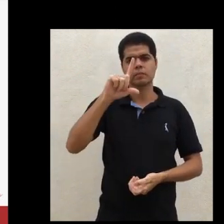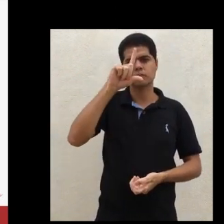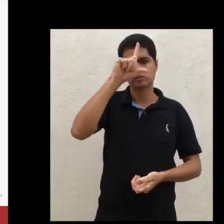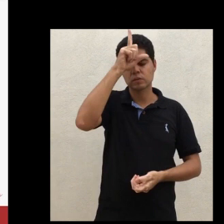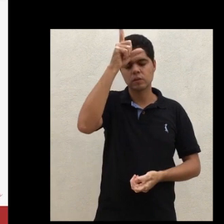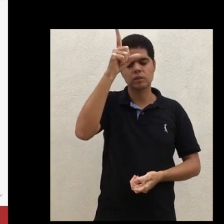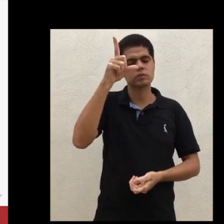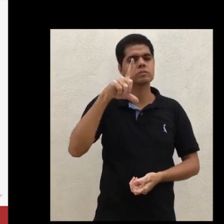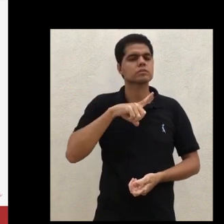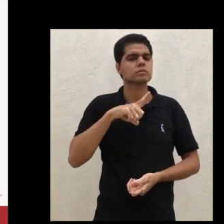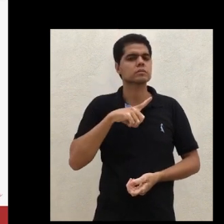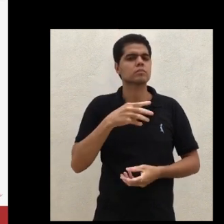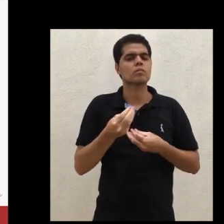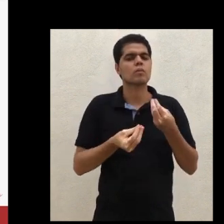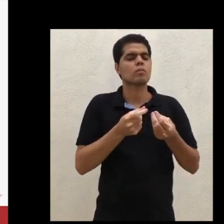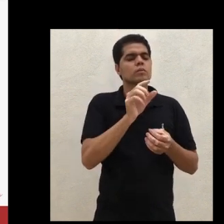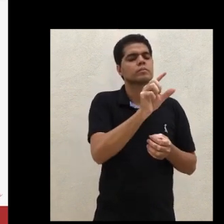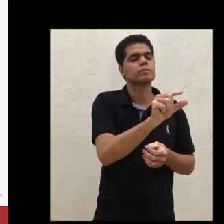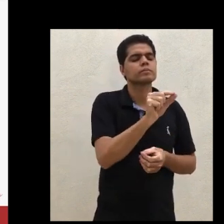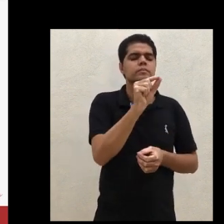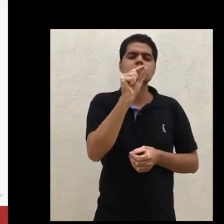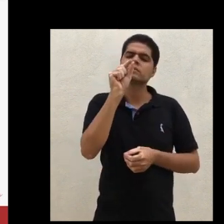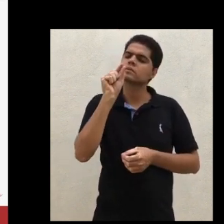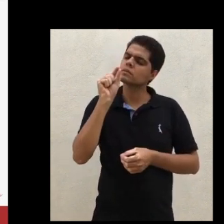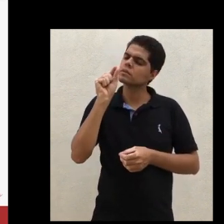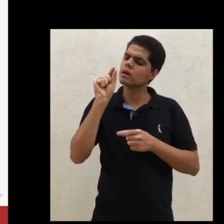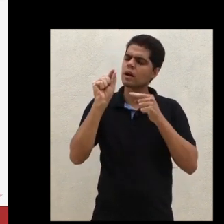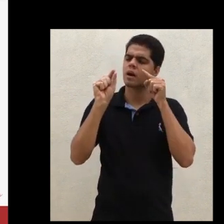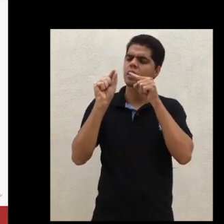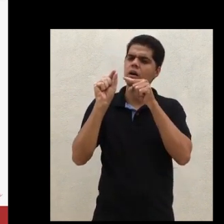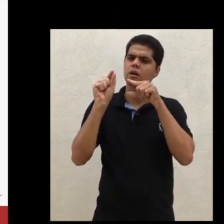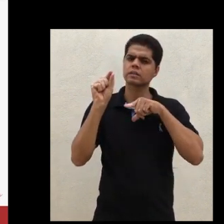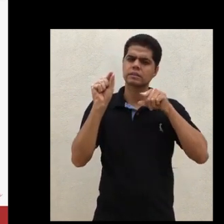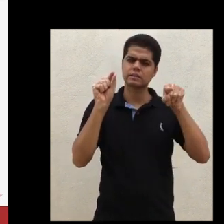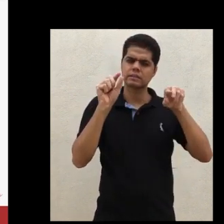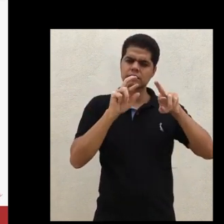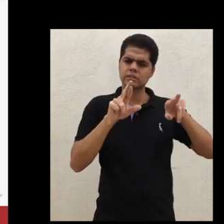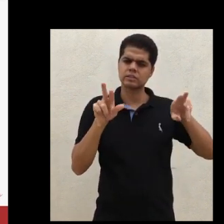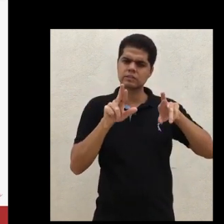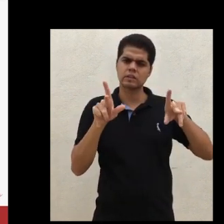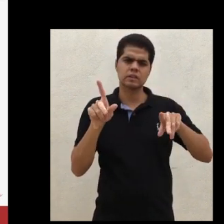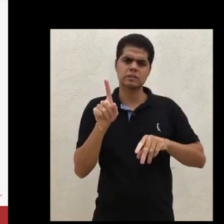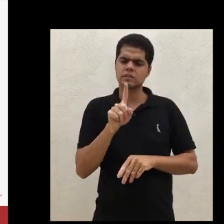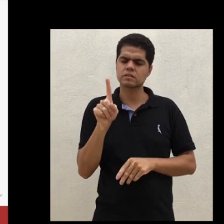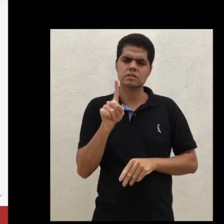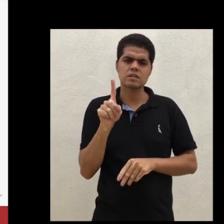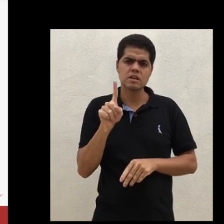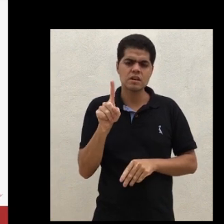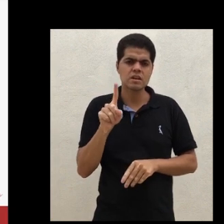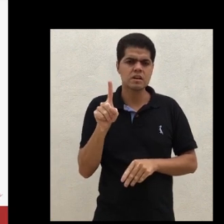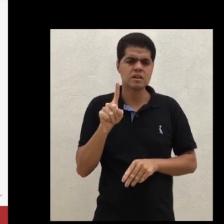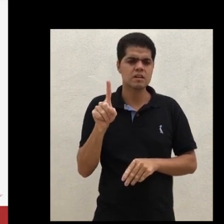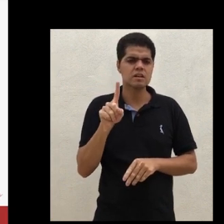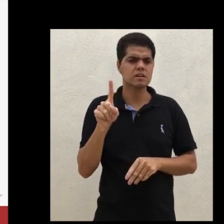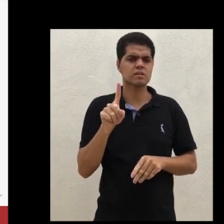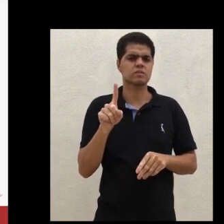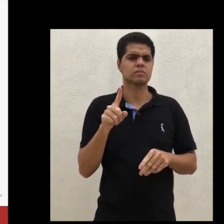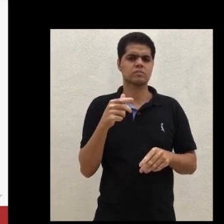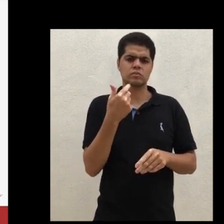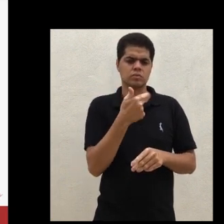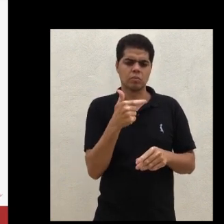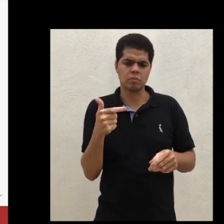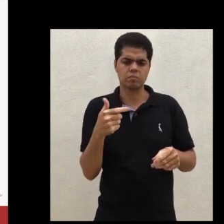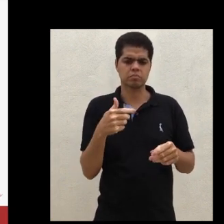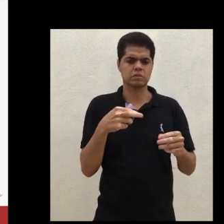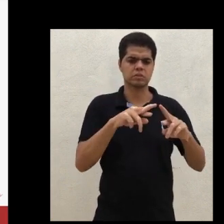Em termos lógicos, um único grão de areia ele não deveria fazer diferença. Tá?